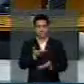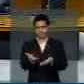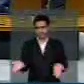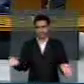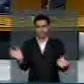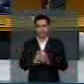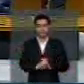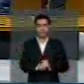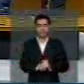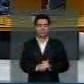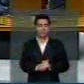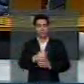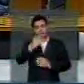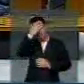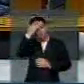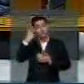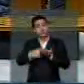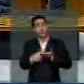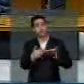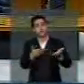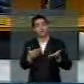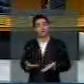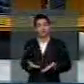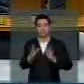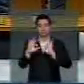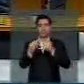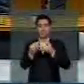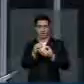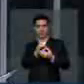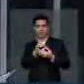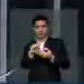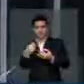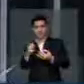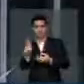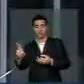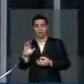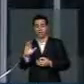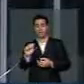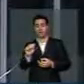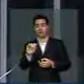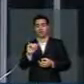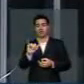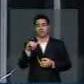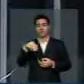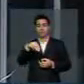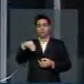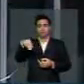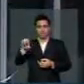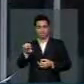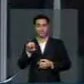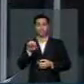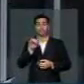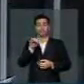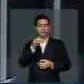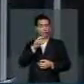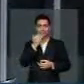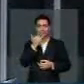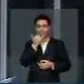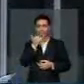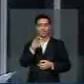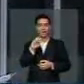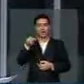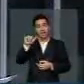deputadas convidados da família Caim ao povo brasileiro que nos assiste senhoras